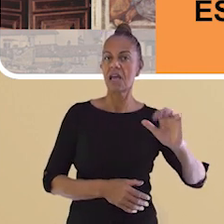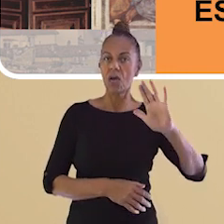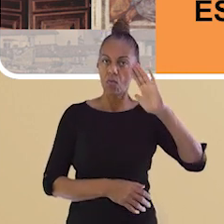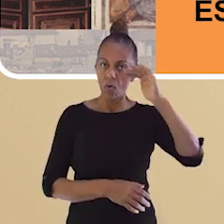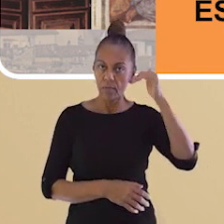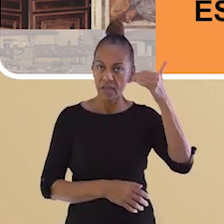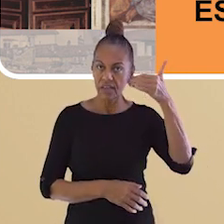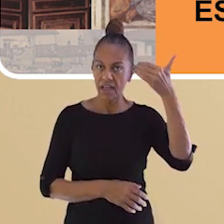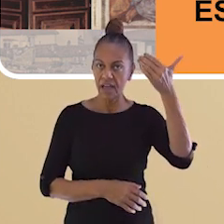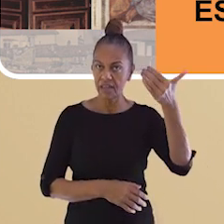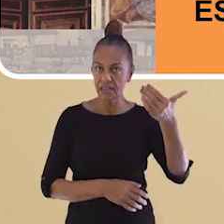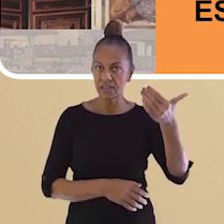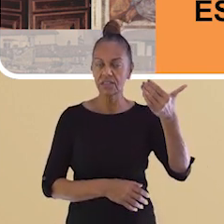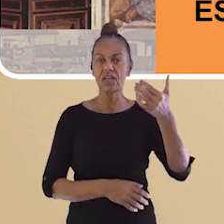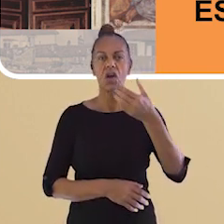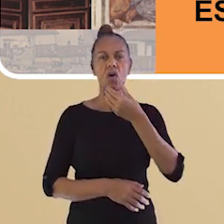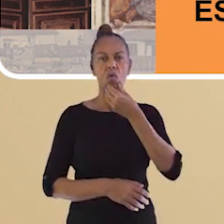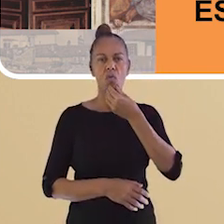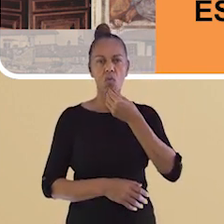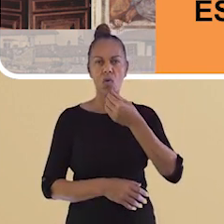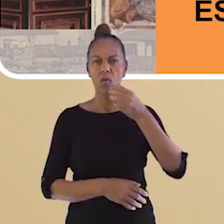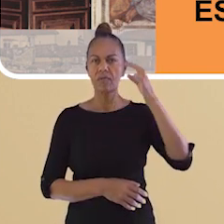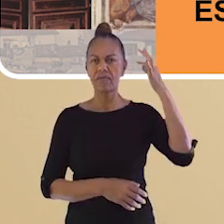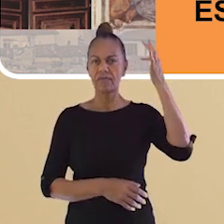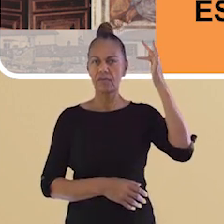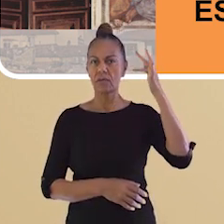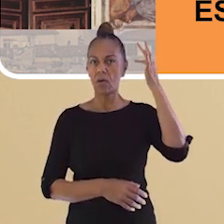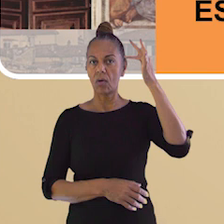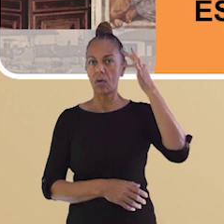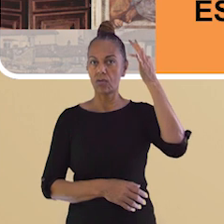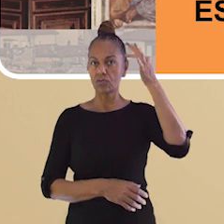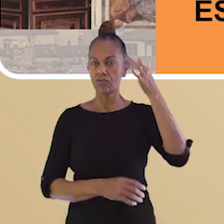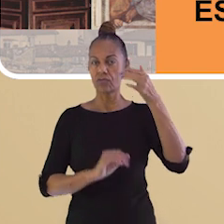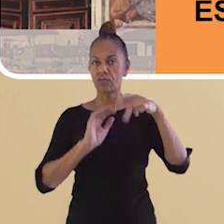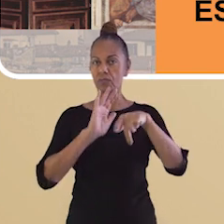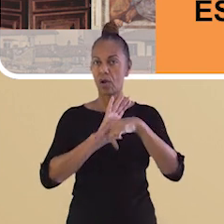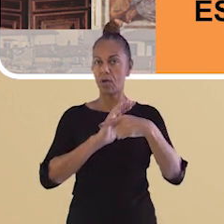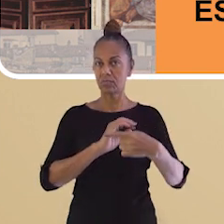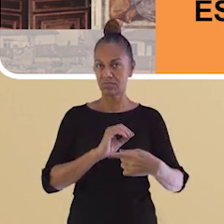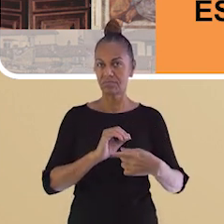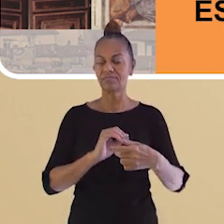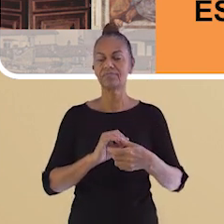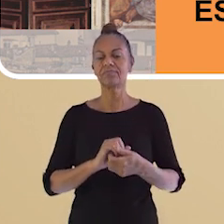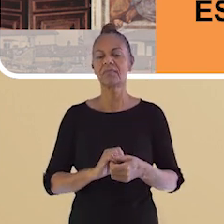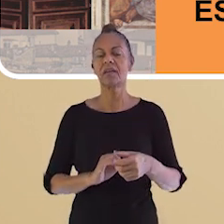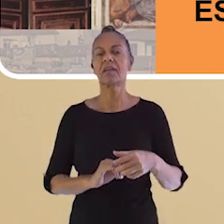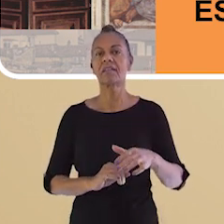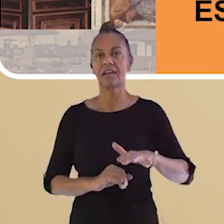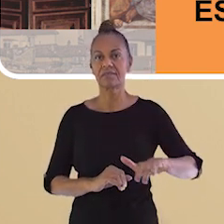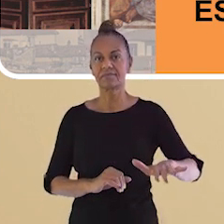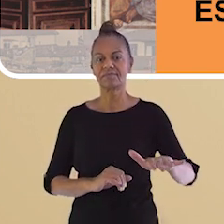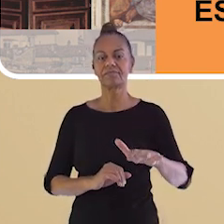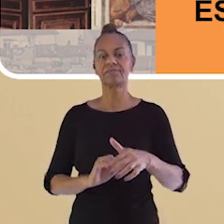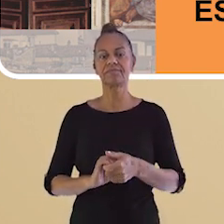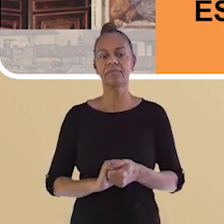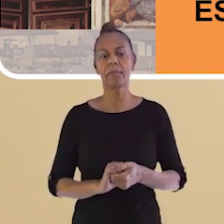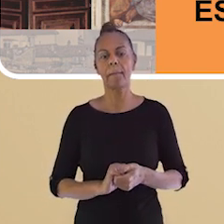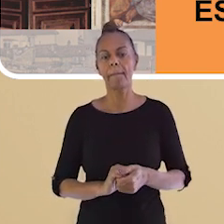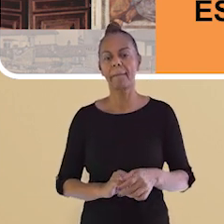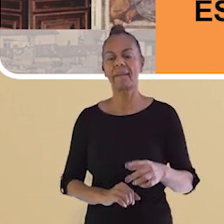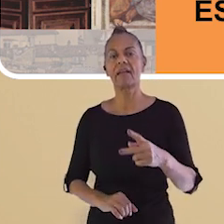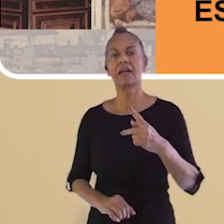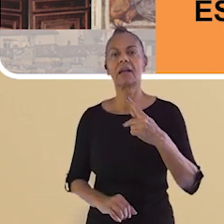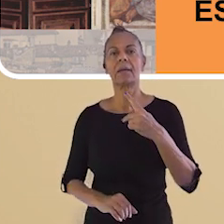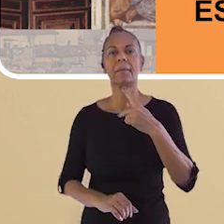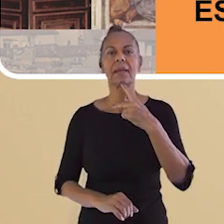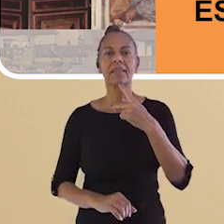grande homenagem a vários dos grandes pensadores gregos antigos. Nós podemos ver bem ao centro 2 figuras, vocês estão vendo? Que representam